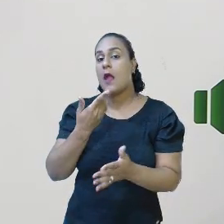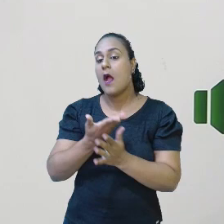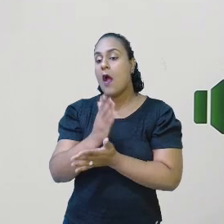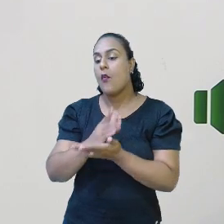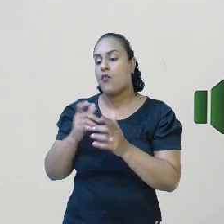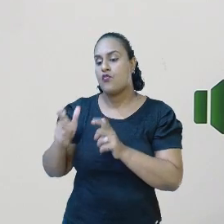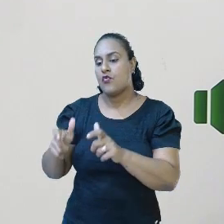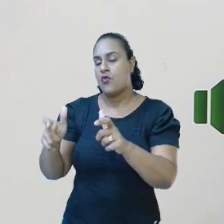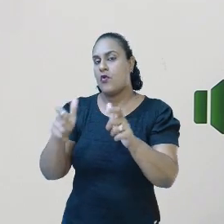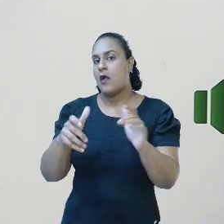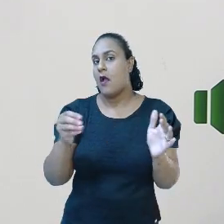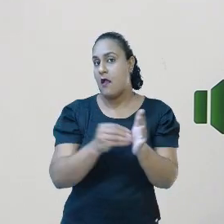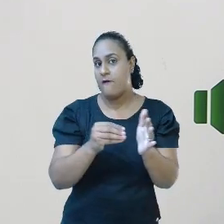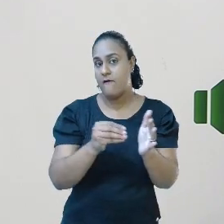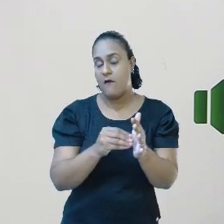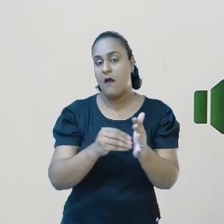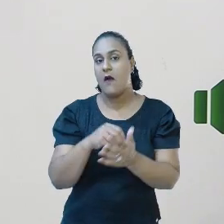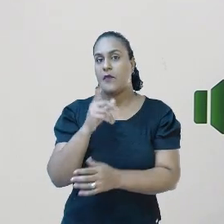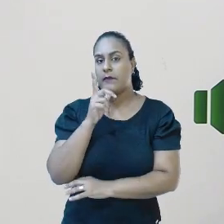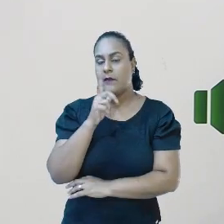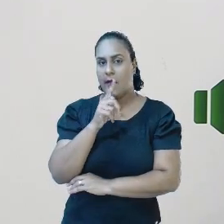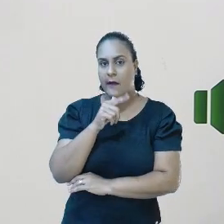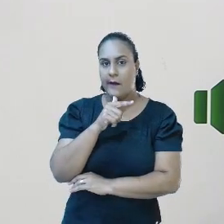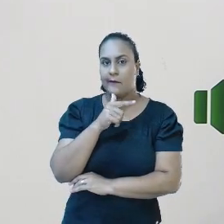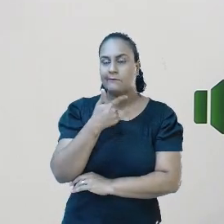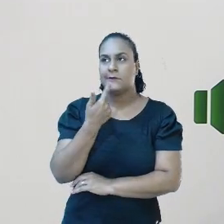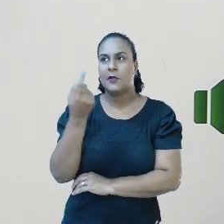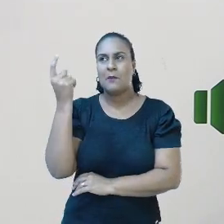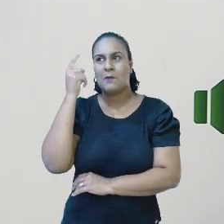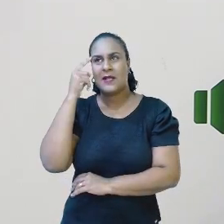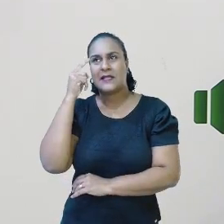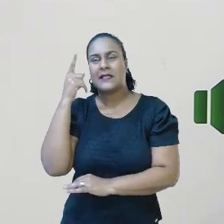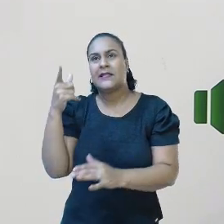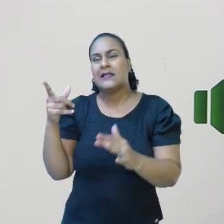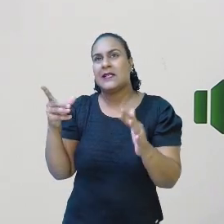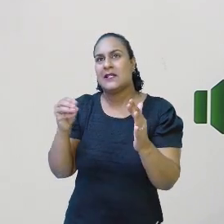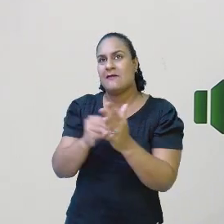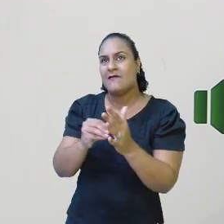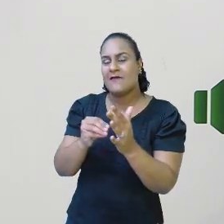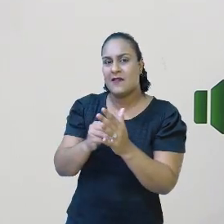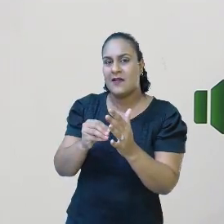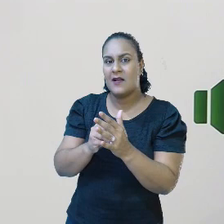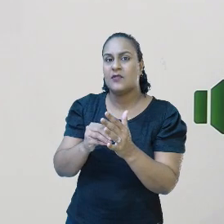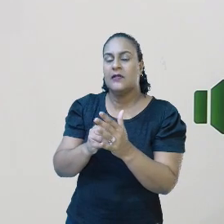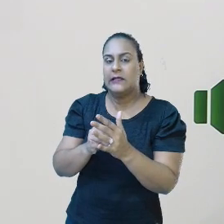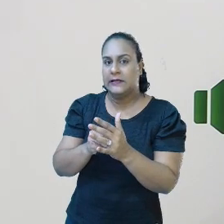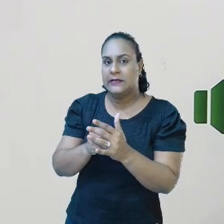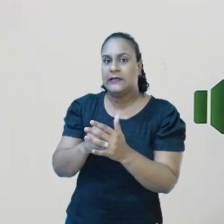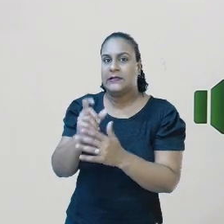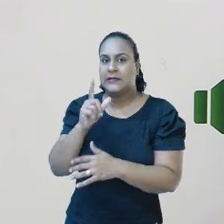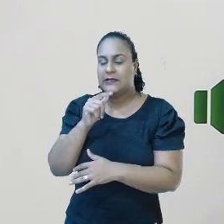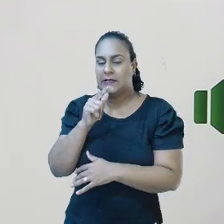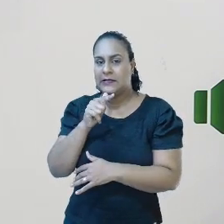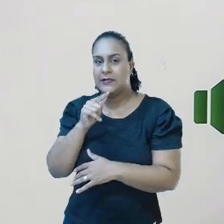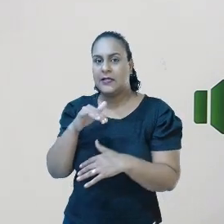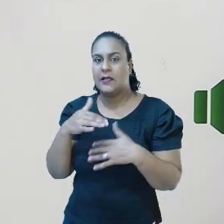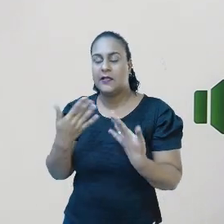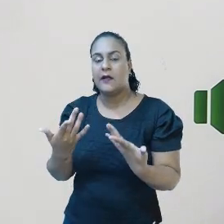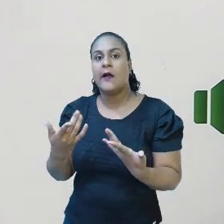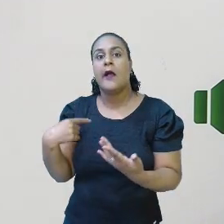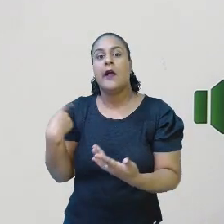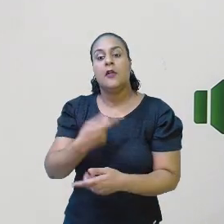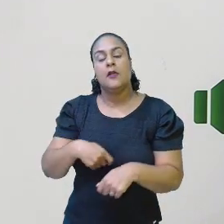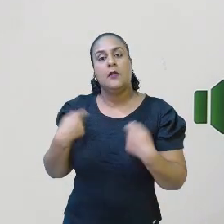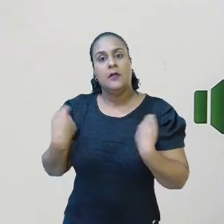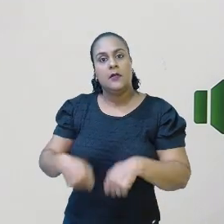falta d'água. E é pensando nesse racionamento, pensando nessa falta d'água, que nós